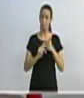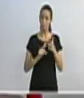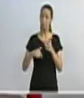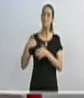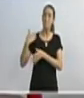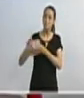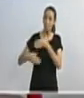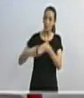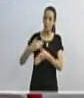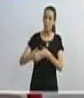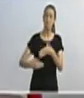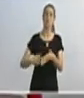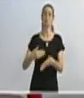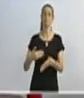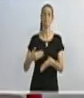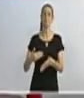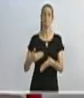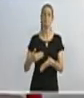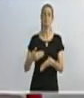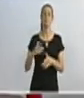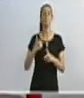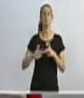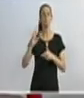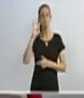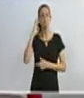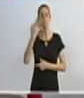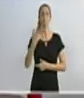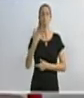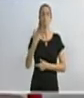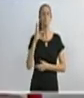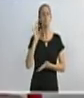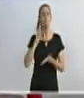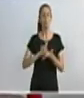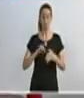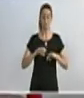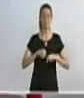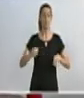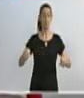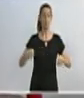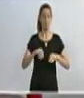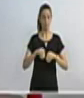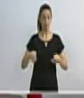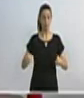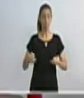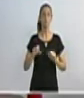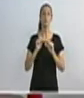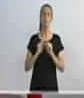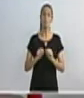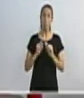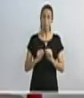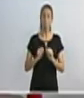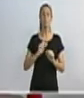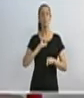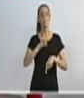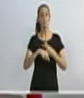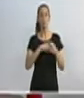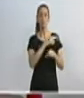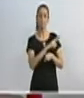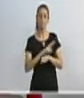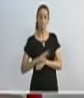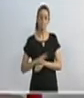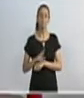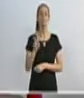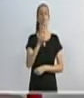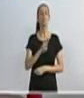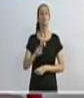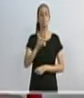processo, então, de uma solução administrativa para que esses terrenos possam eventualmente serem locados para